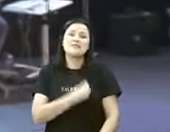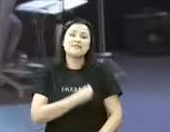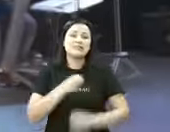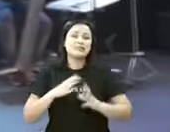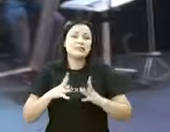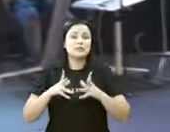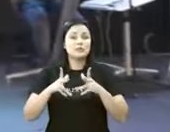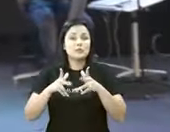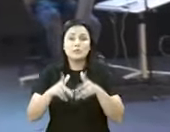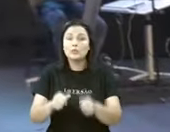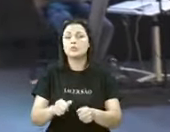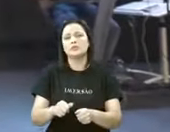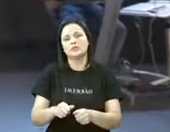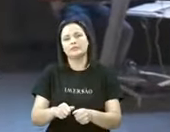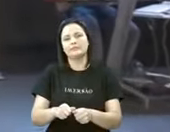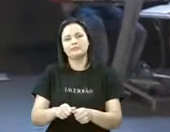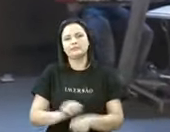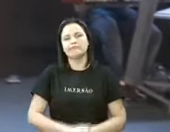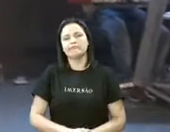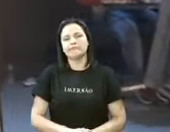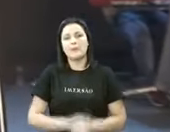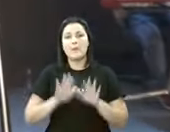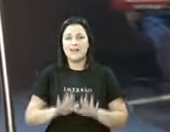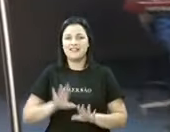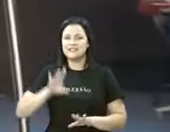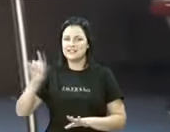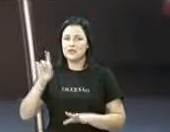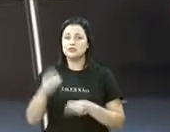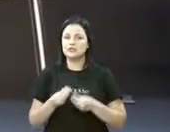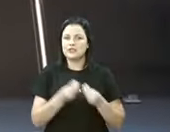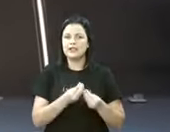Porque Deus também quer dar a Abraão um nome que depois da vida dele ainda ia falar.